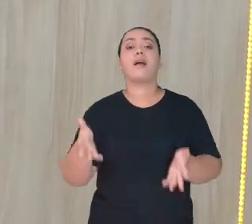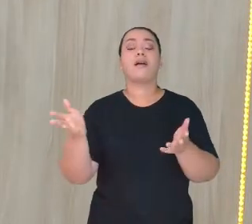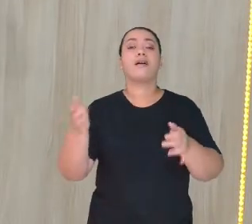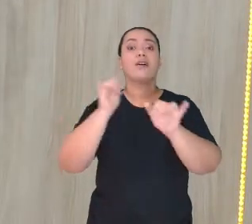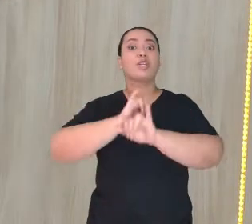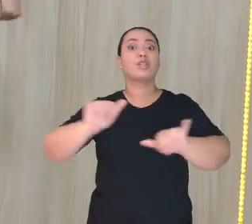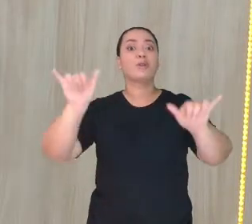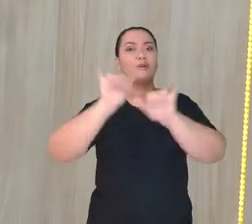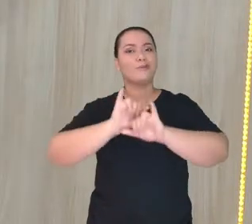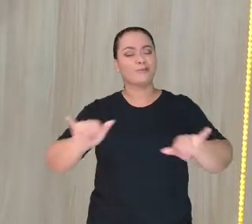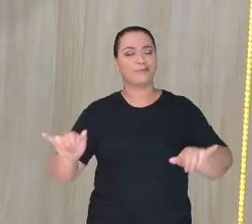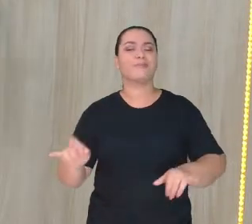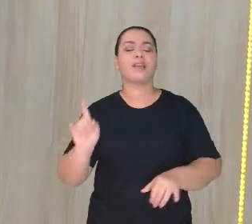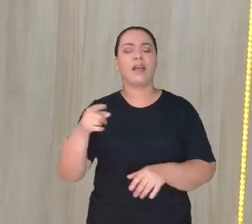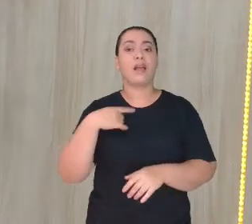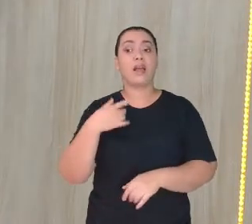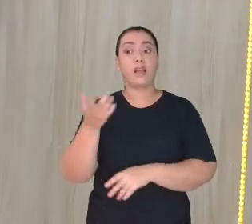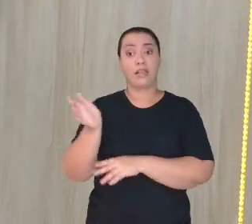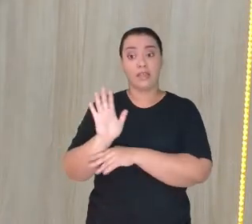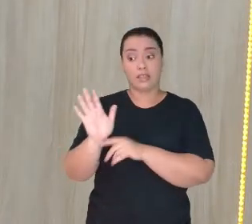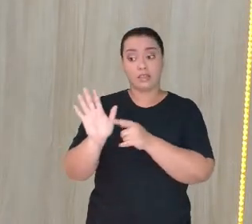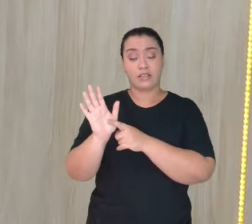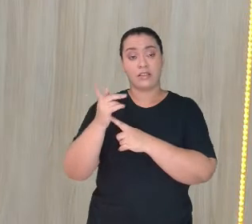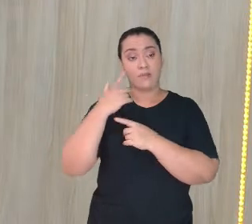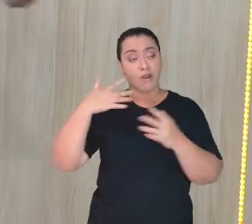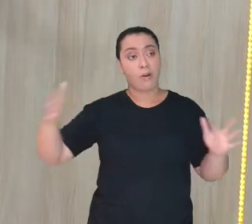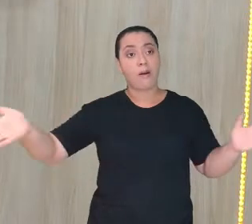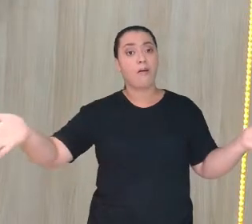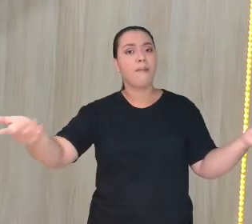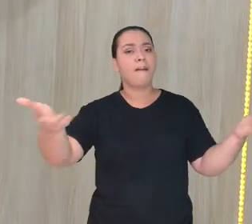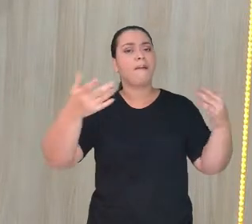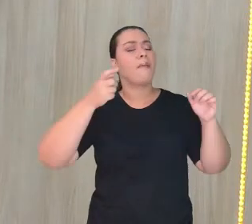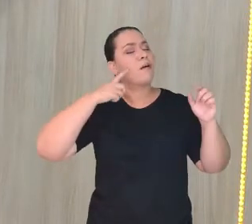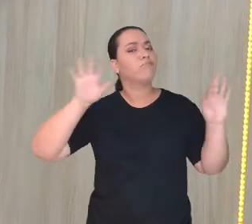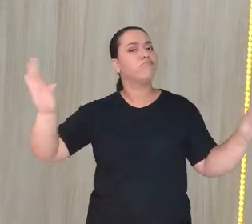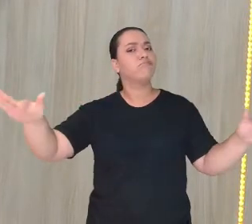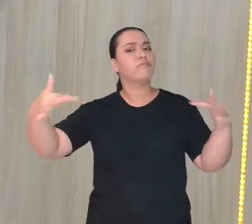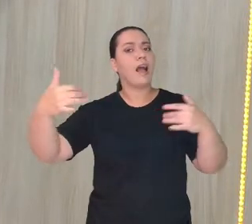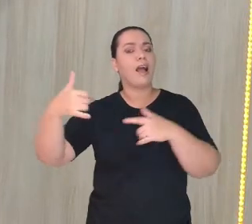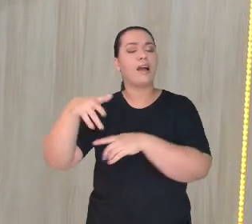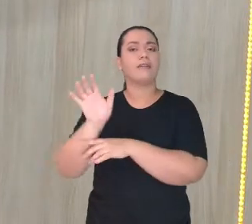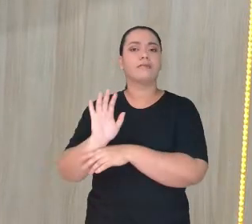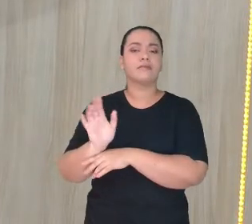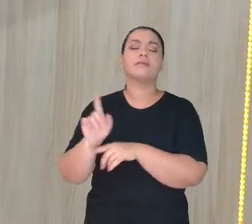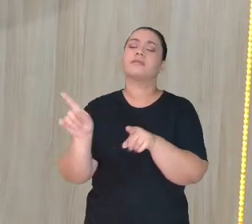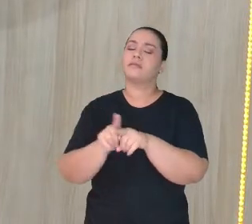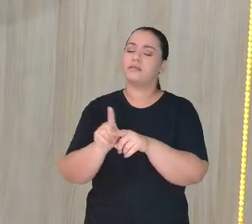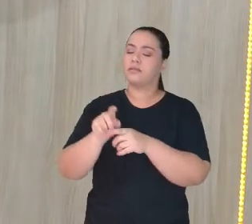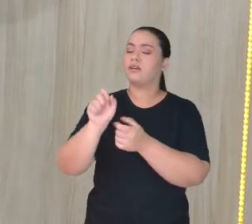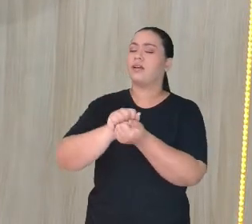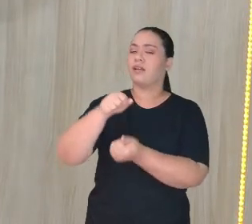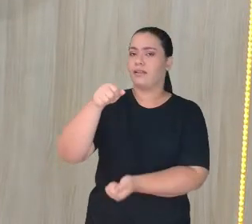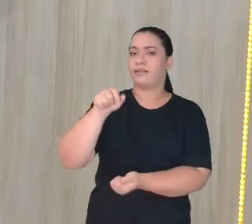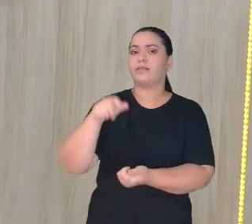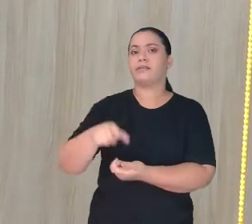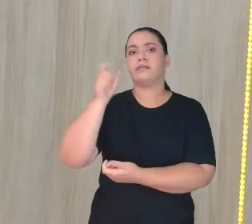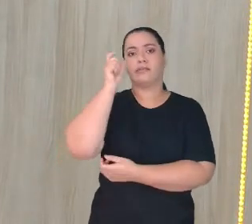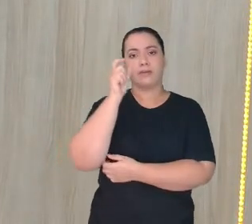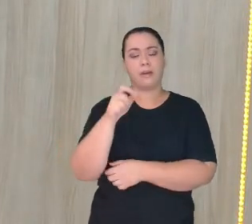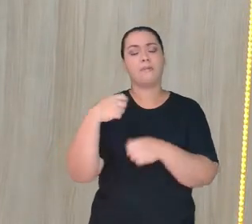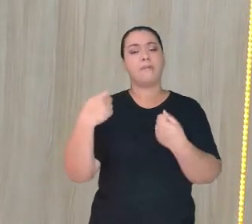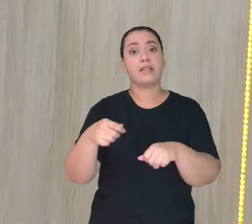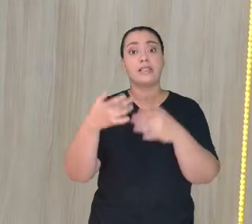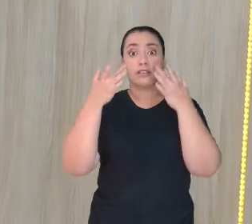algo. Eu estou promovendo o filme, estou querendo chamar o público para o filme. Então, o cartaz ele tem que ser interessantíssimo, tá? Ele tem que